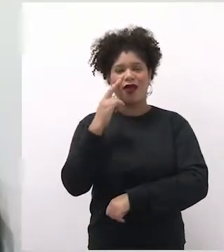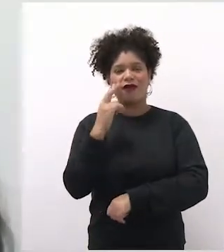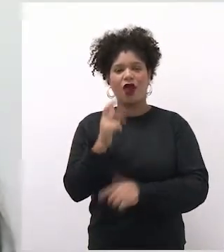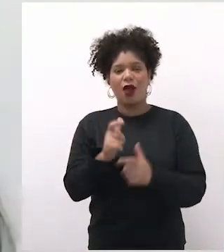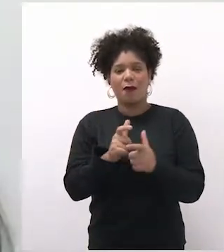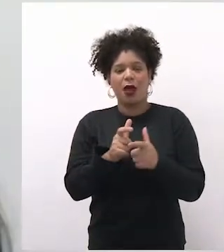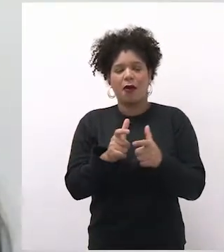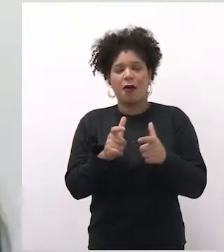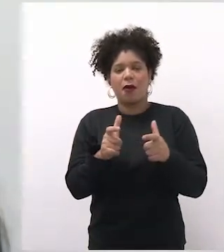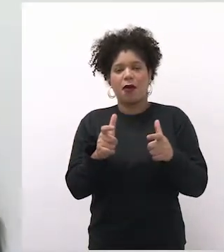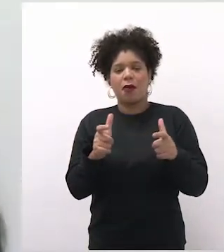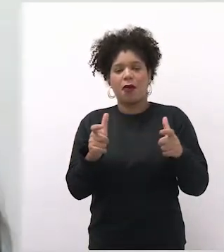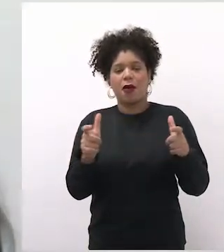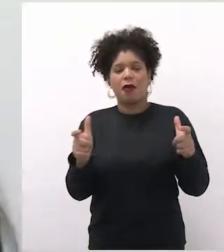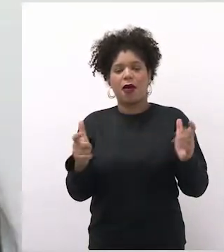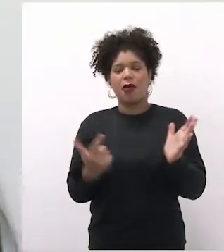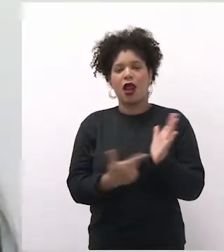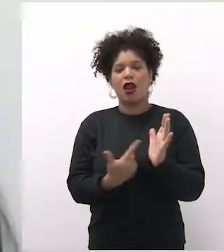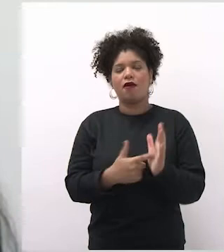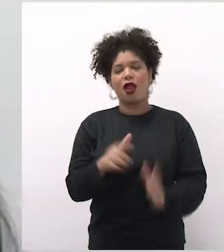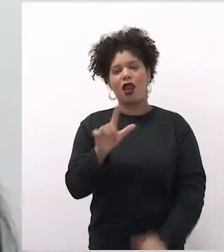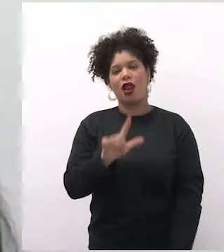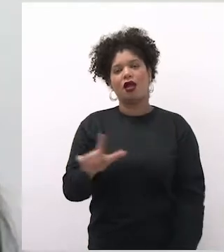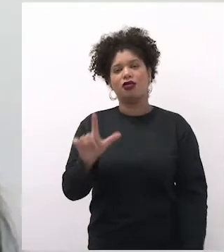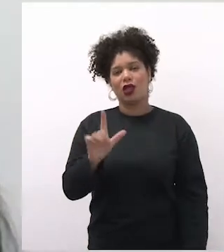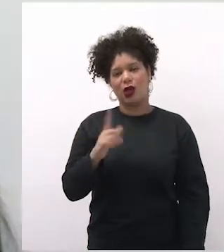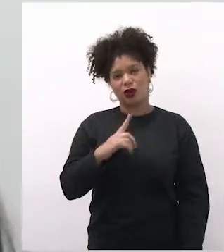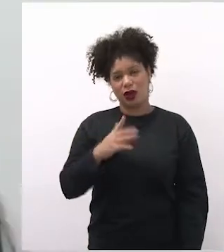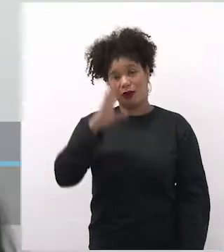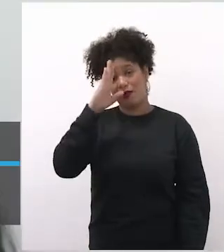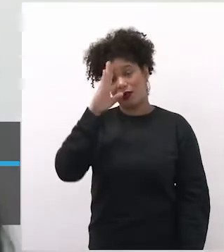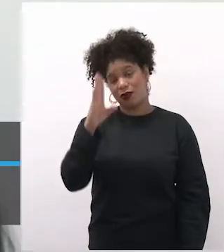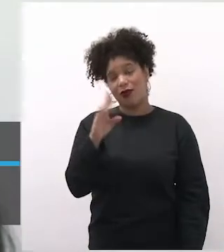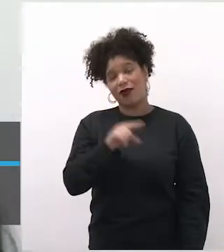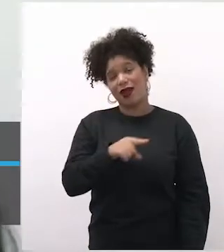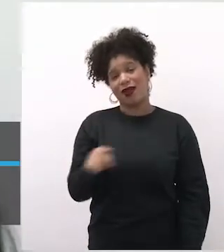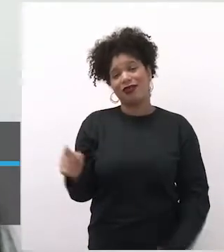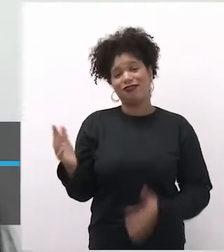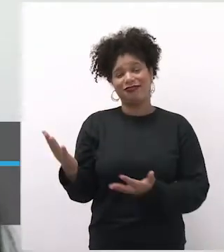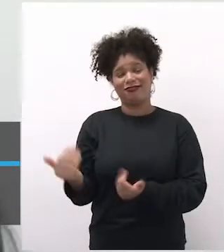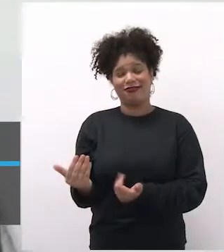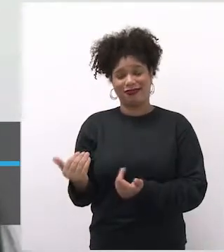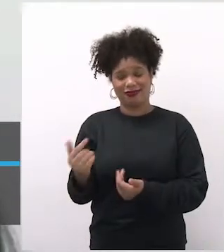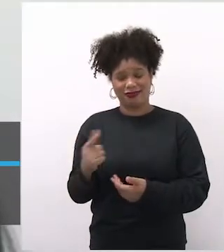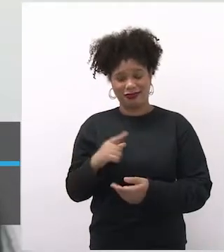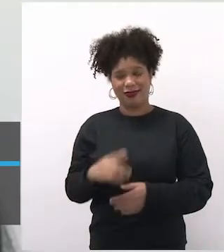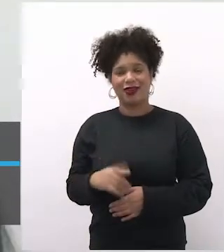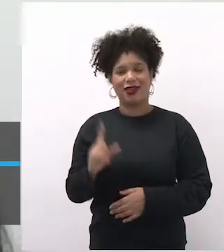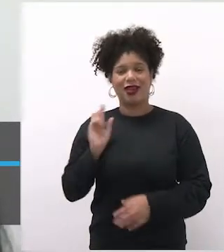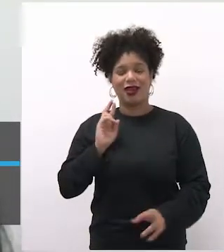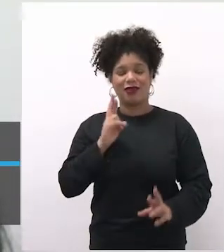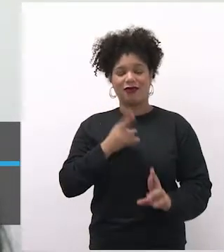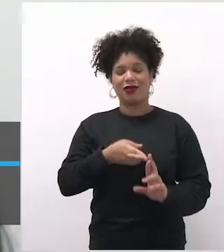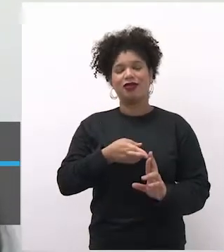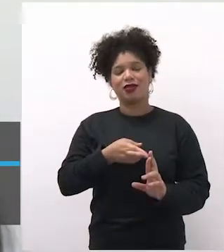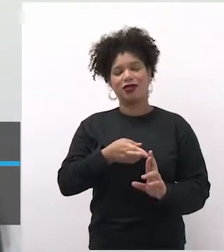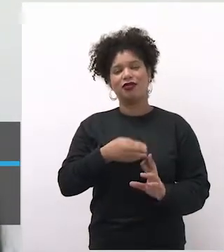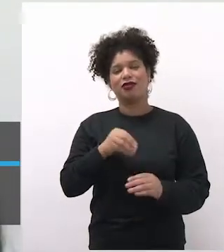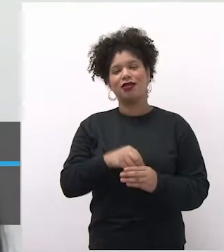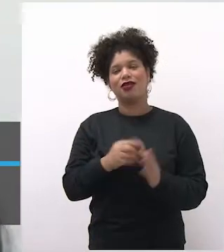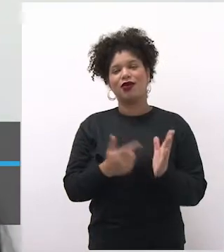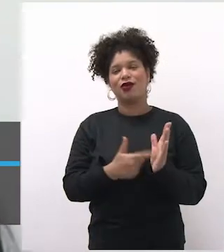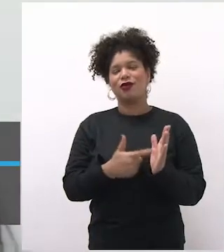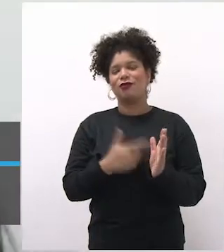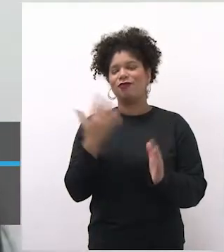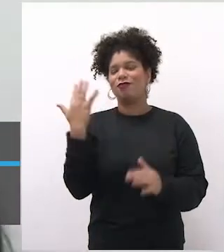alcance que a literatura tem, e principalmente em pessoas tão jovens, né? A da representatividade na literatura. Isso é lindo de